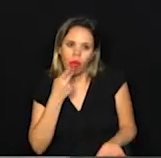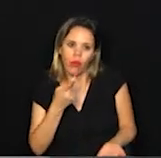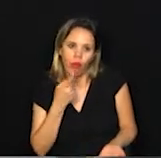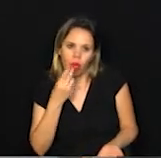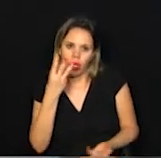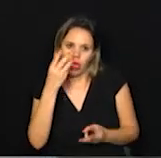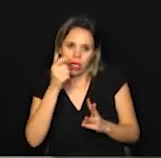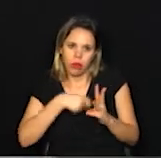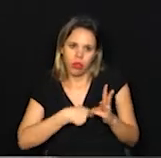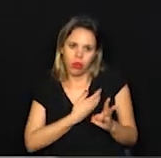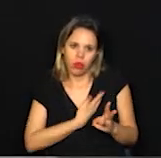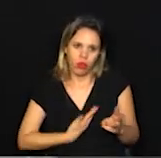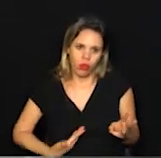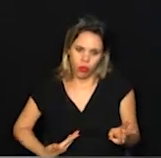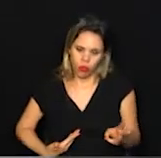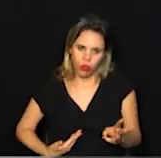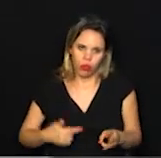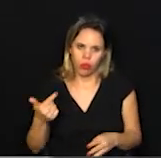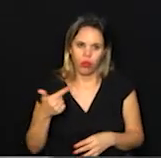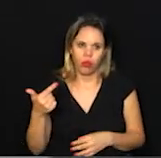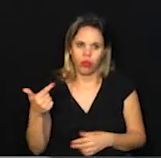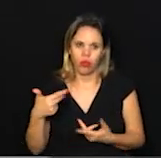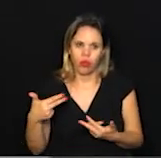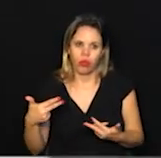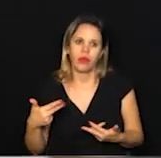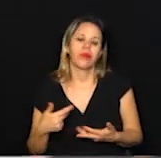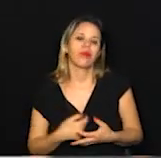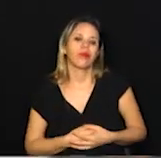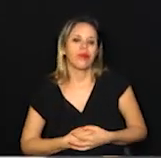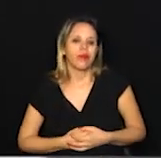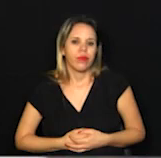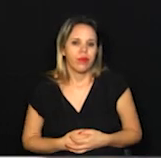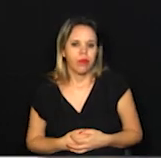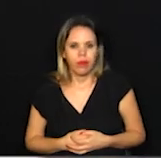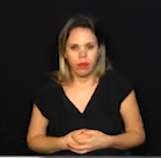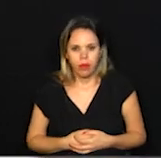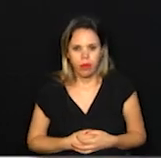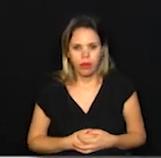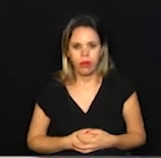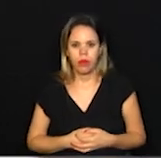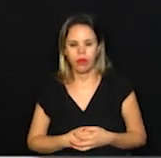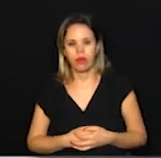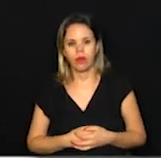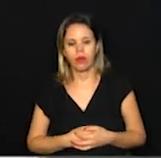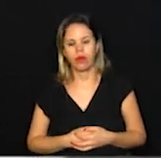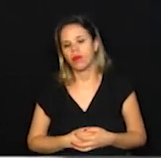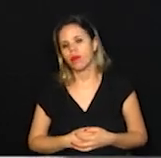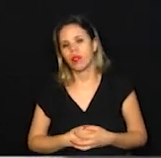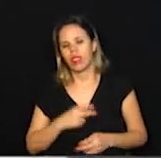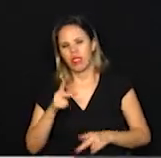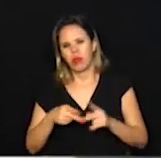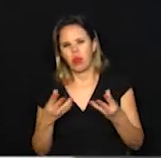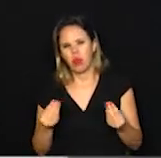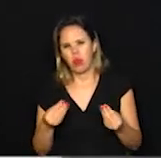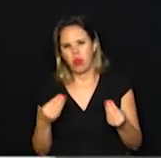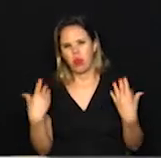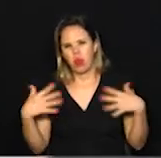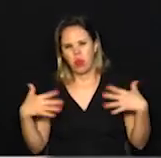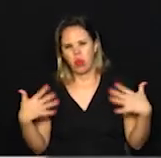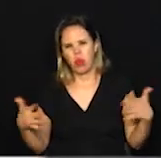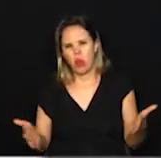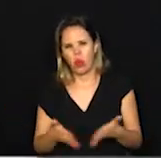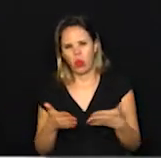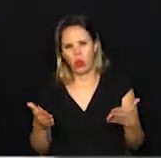meses de governo, né? Em segundo lugar, há indícios de que o extremamente pobre em nosso